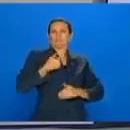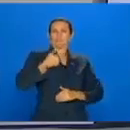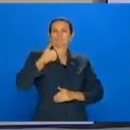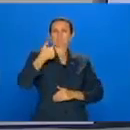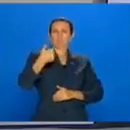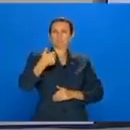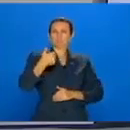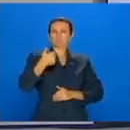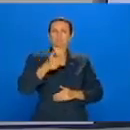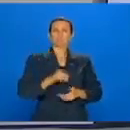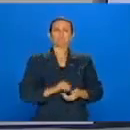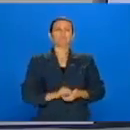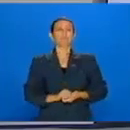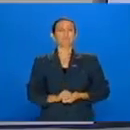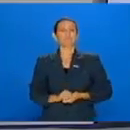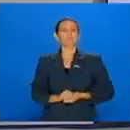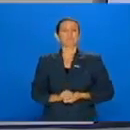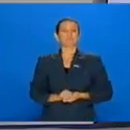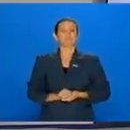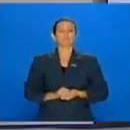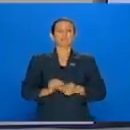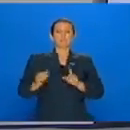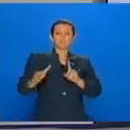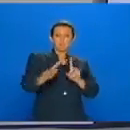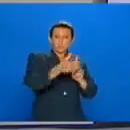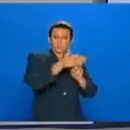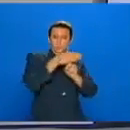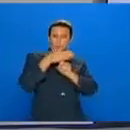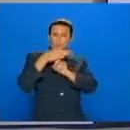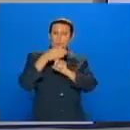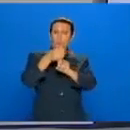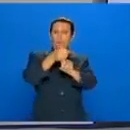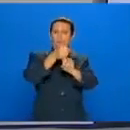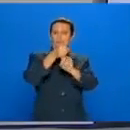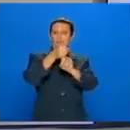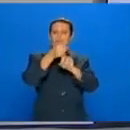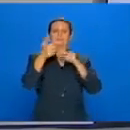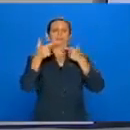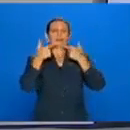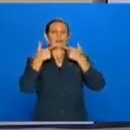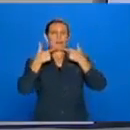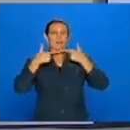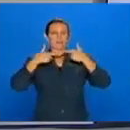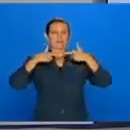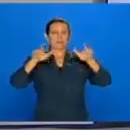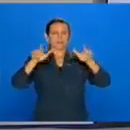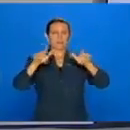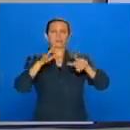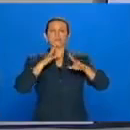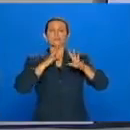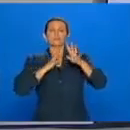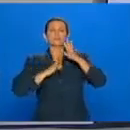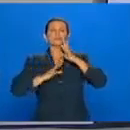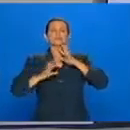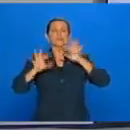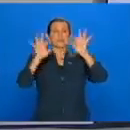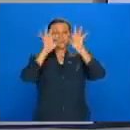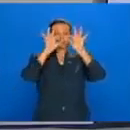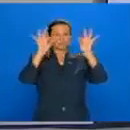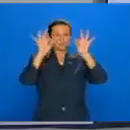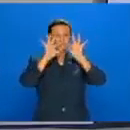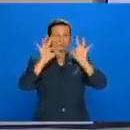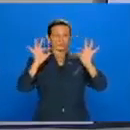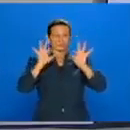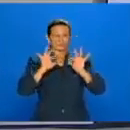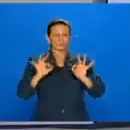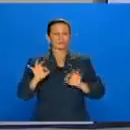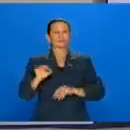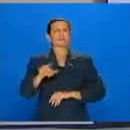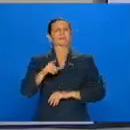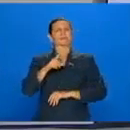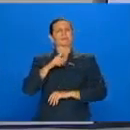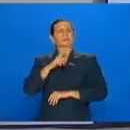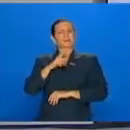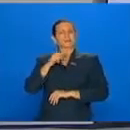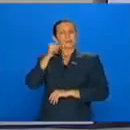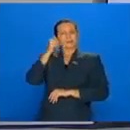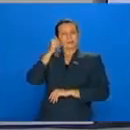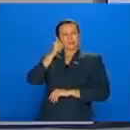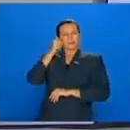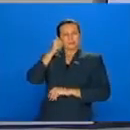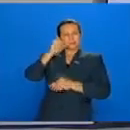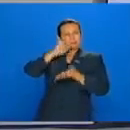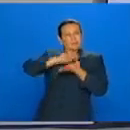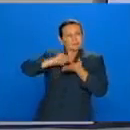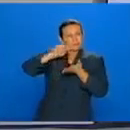Em relação a este domínio, eu chamo a atenção de vocês para uma autora de renome, que é